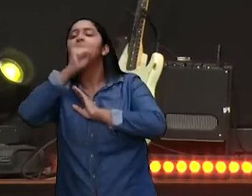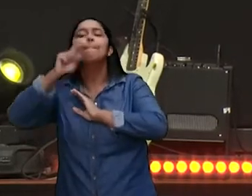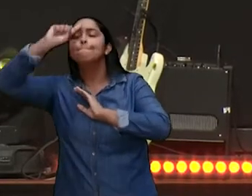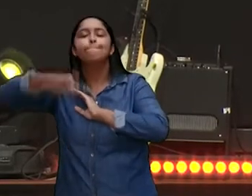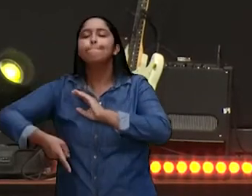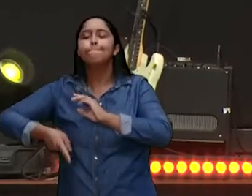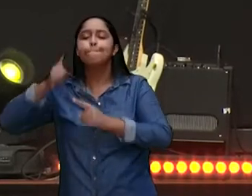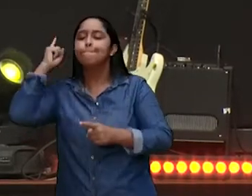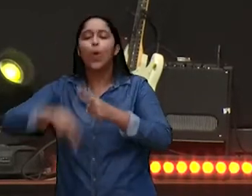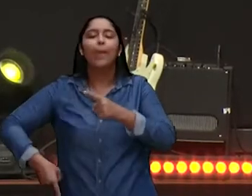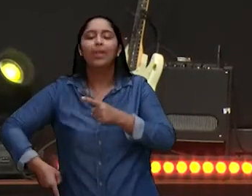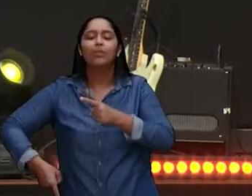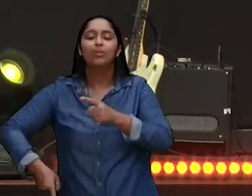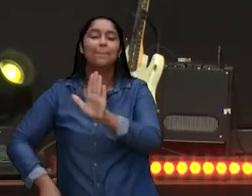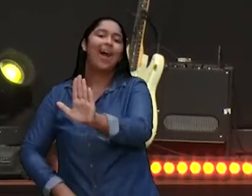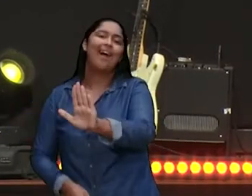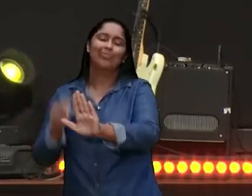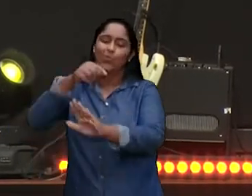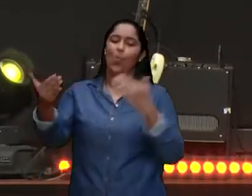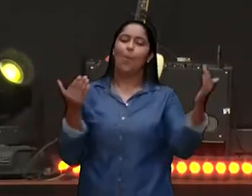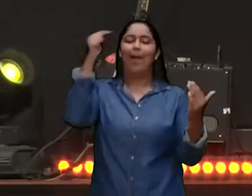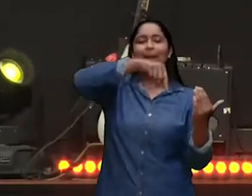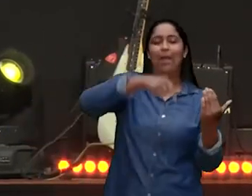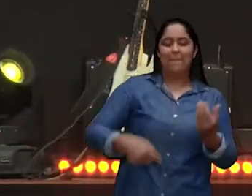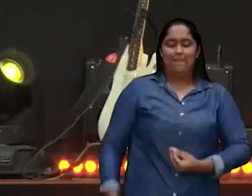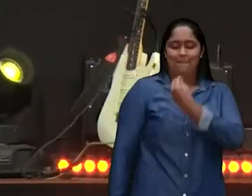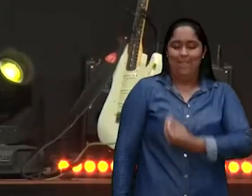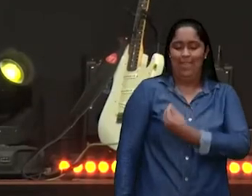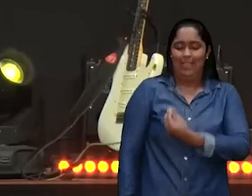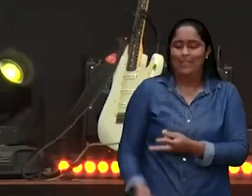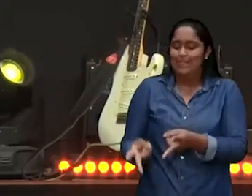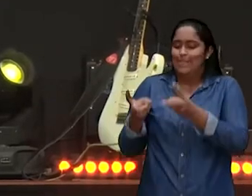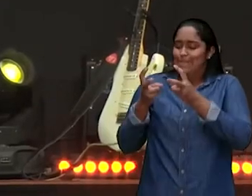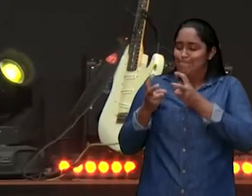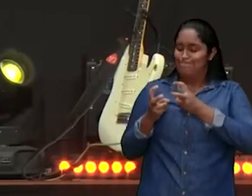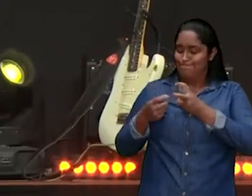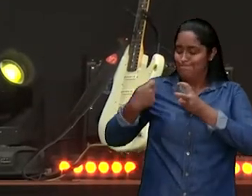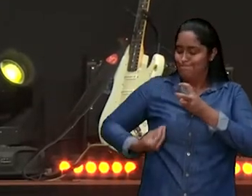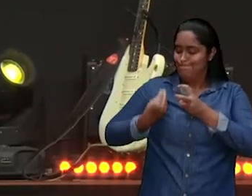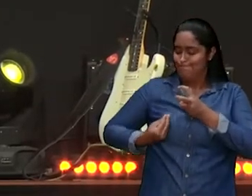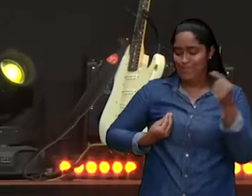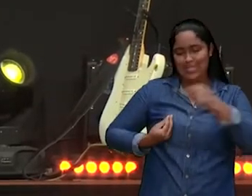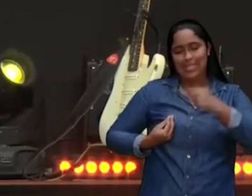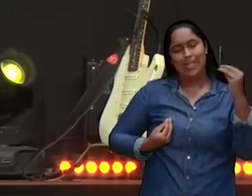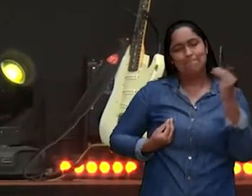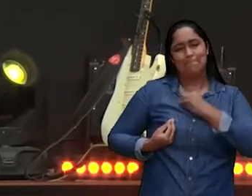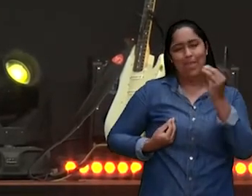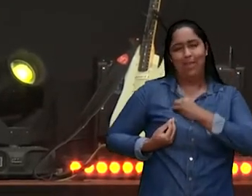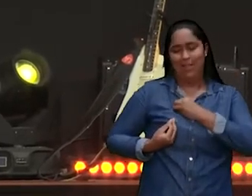para nossa vida e falar caramba eu preciso eu preciso endireitar isso